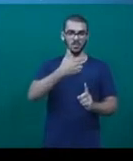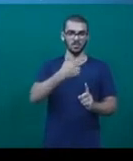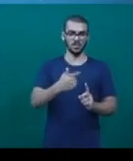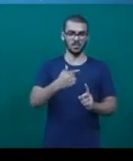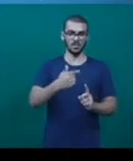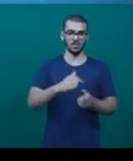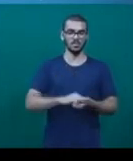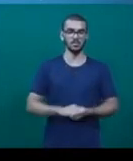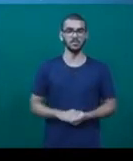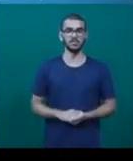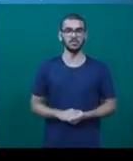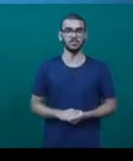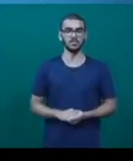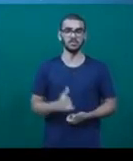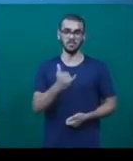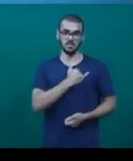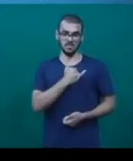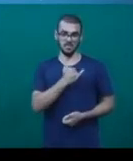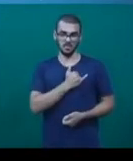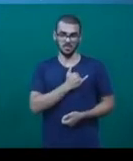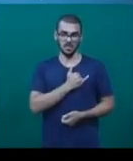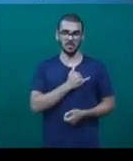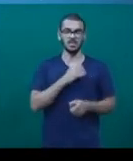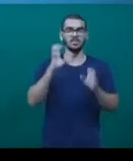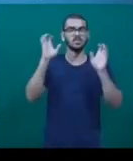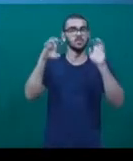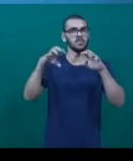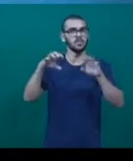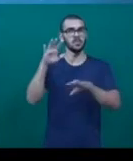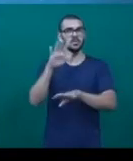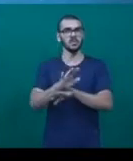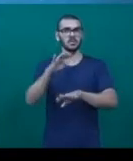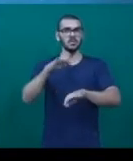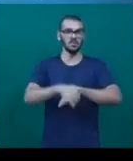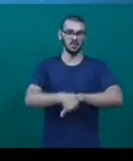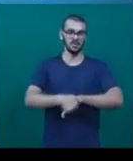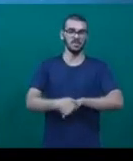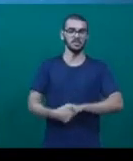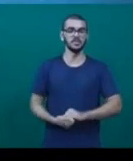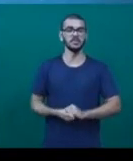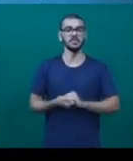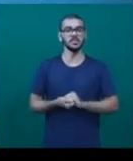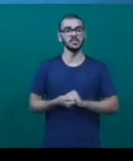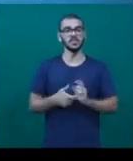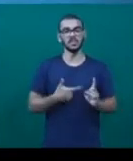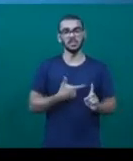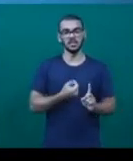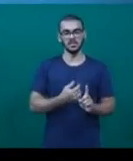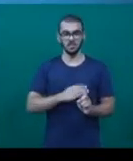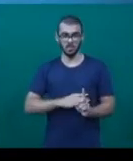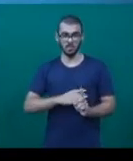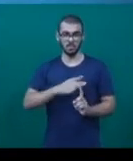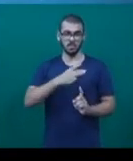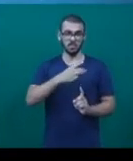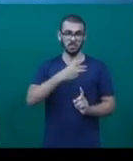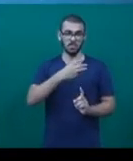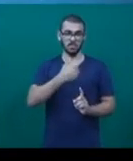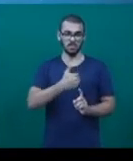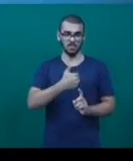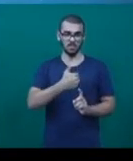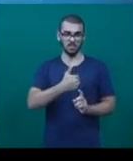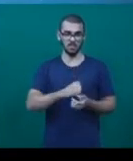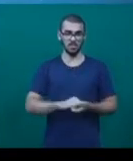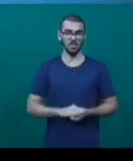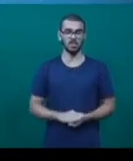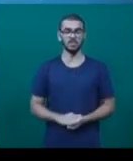27 graus. Em Ituiutaba, tem previsão de chuva à tarde e à noite. A mínima prevista para quinta-feira é de 20 graus e